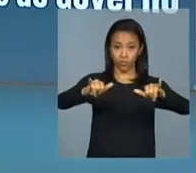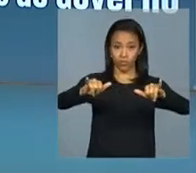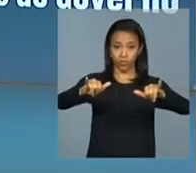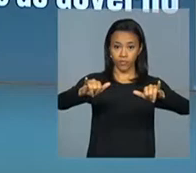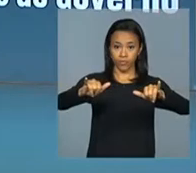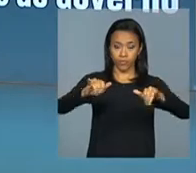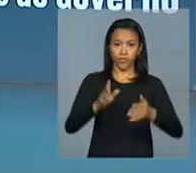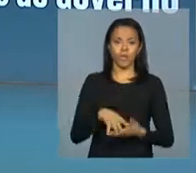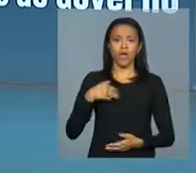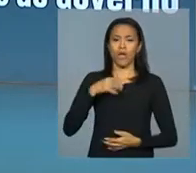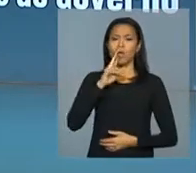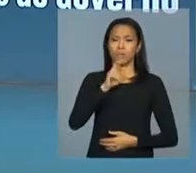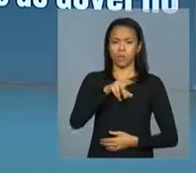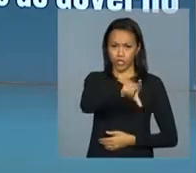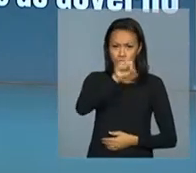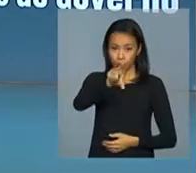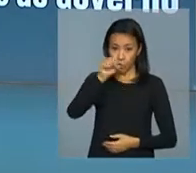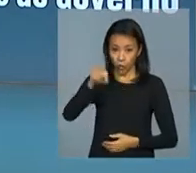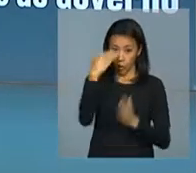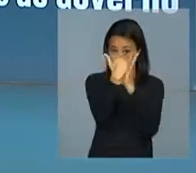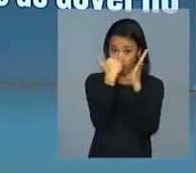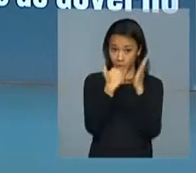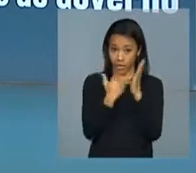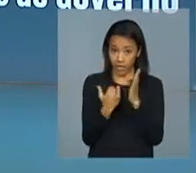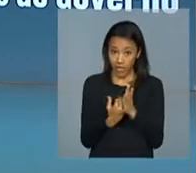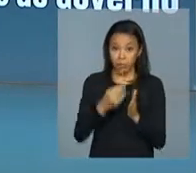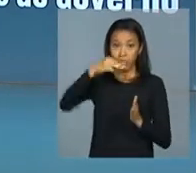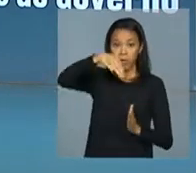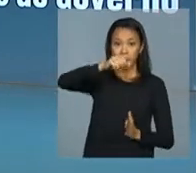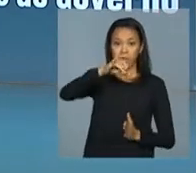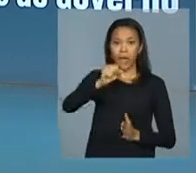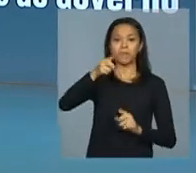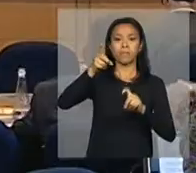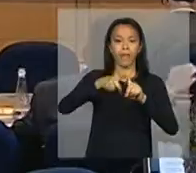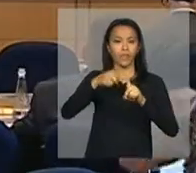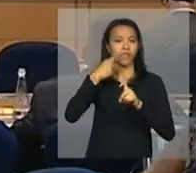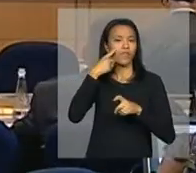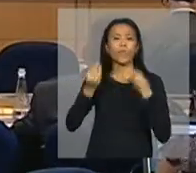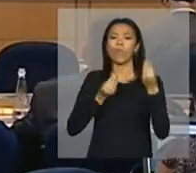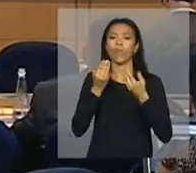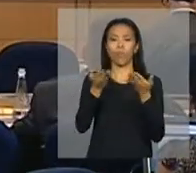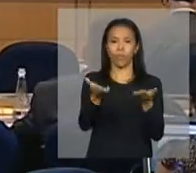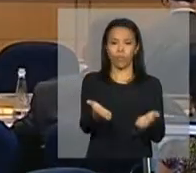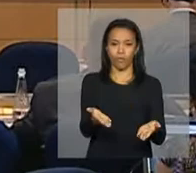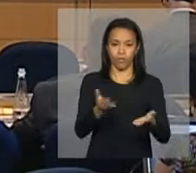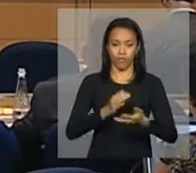do resultado da seleção do programa Mais Médicos acompanhe